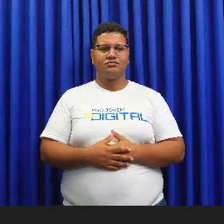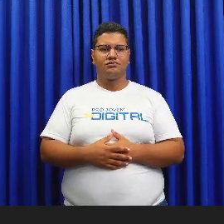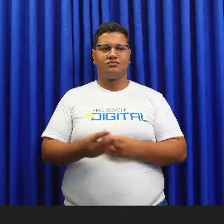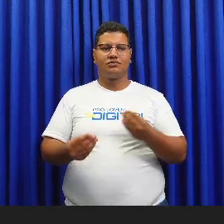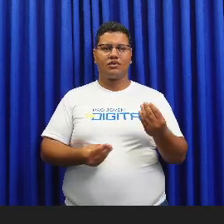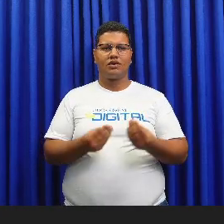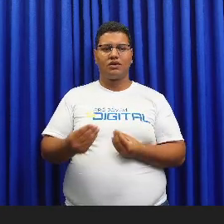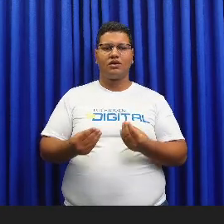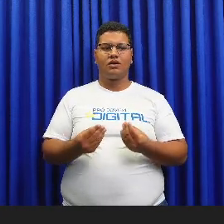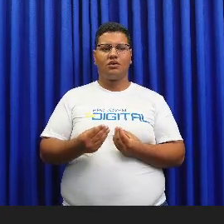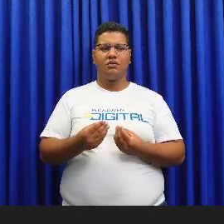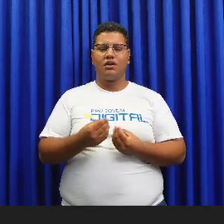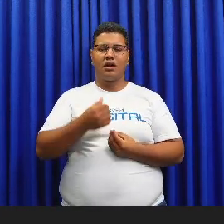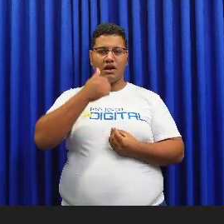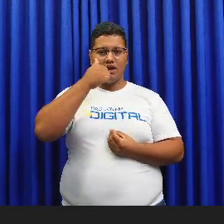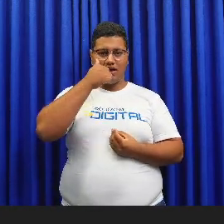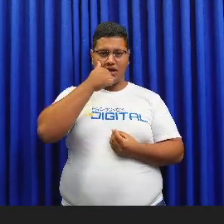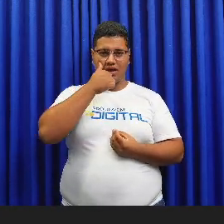noiva entrando.